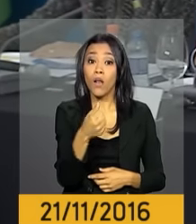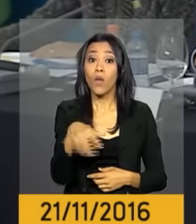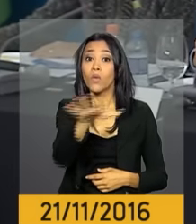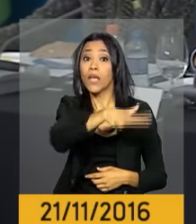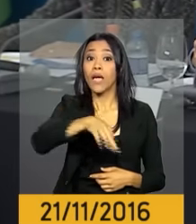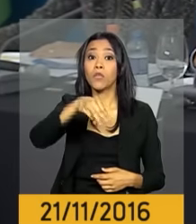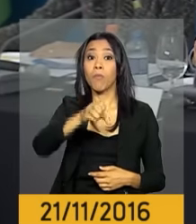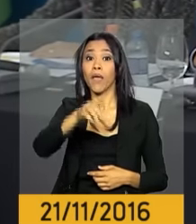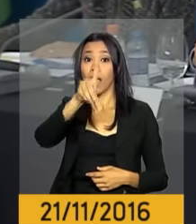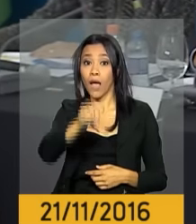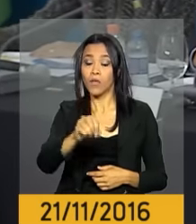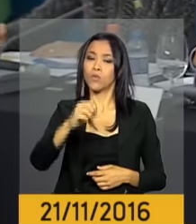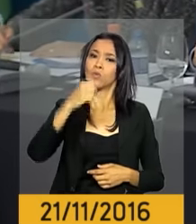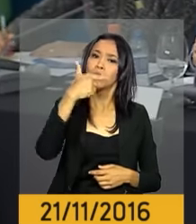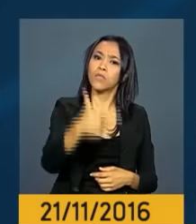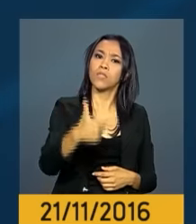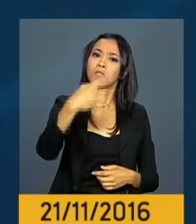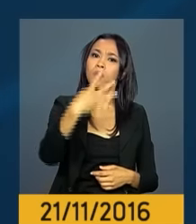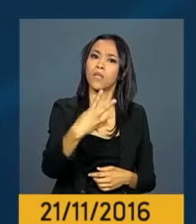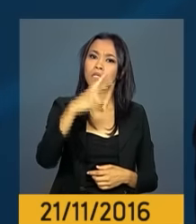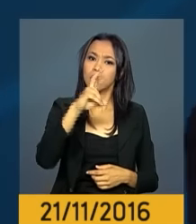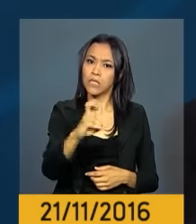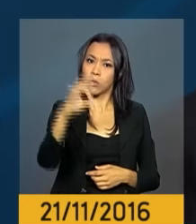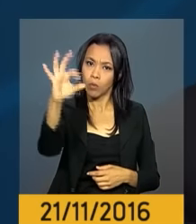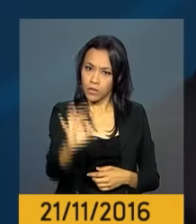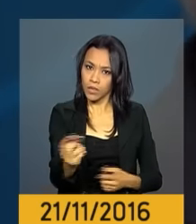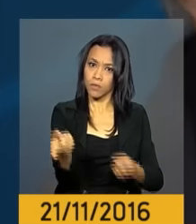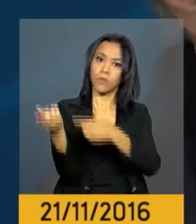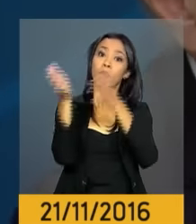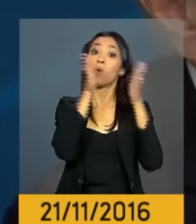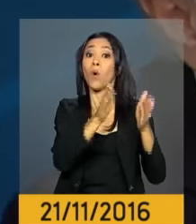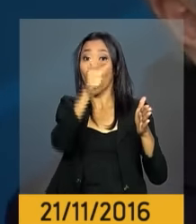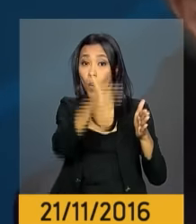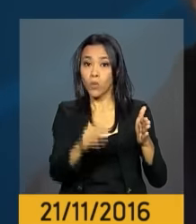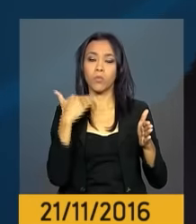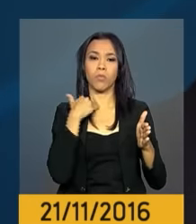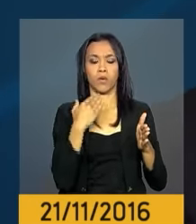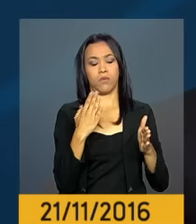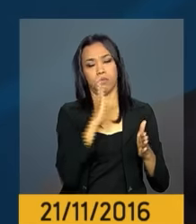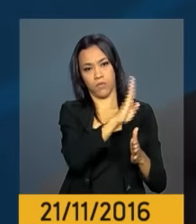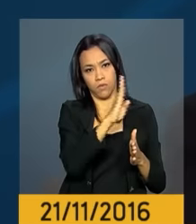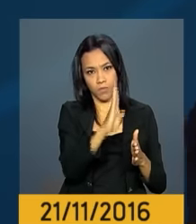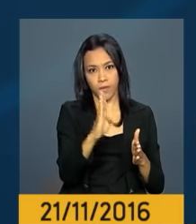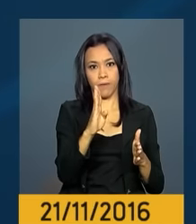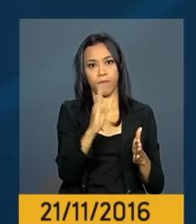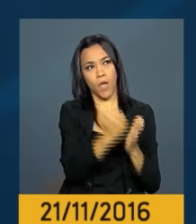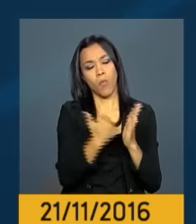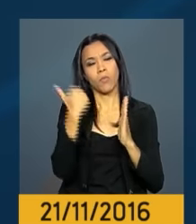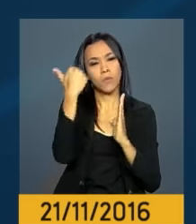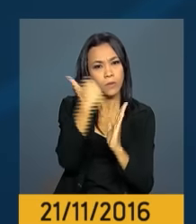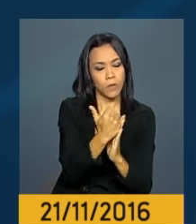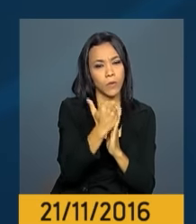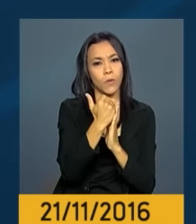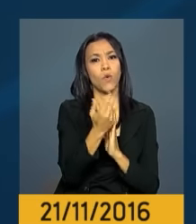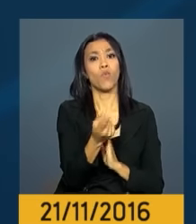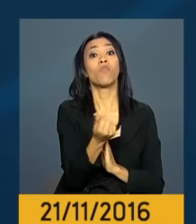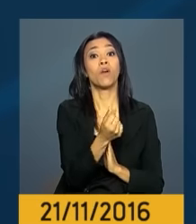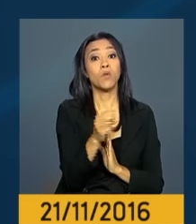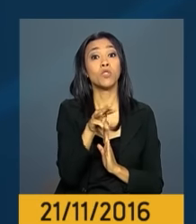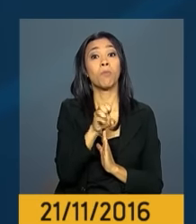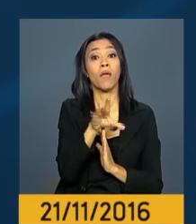aumentou 245%. O Banco do Brasil, presidente Caffarelli, aumentou o valor de